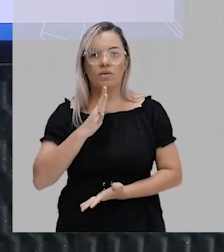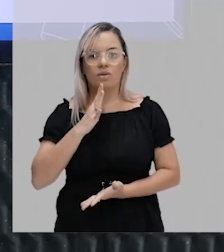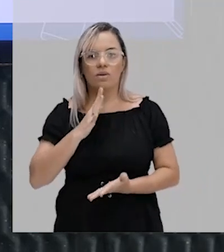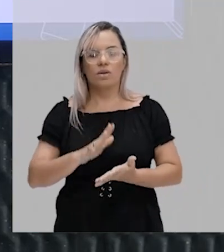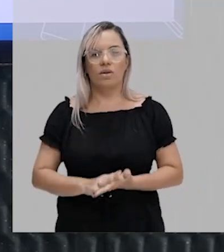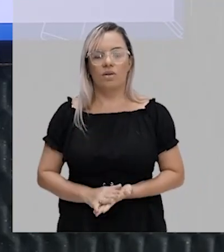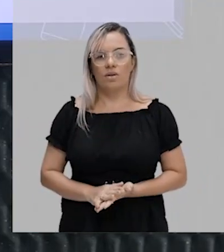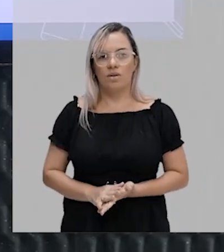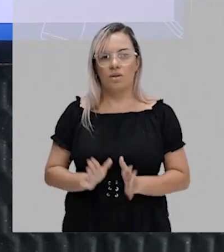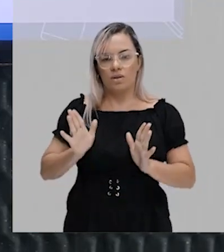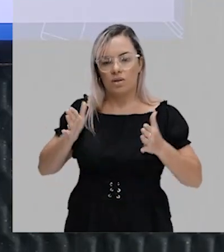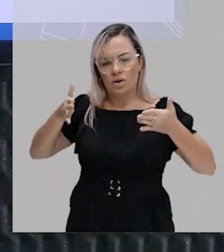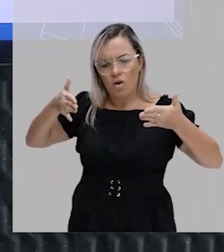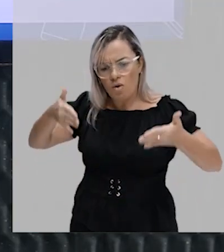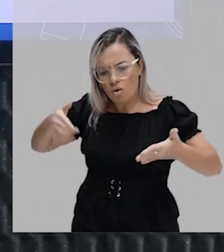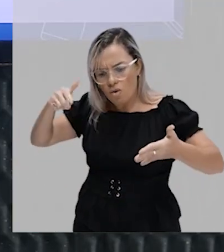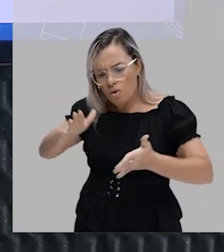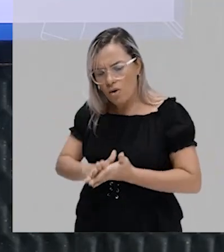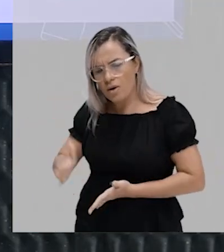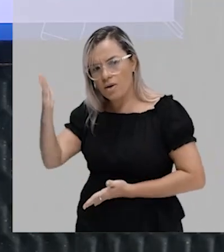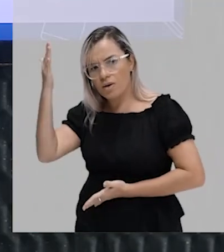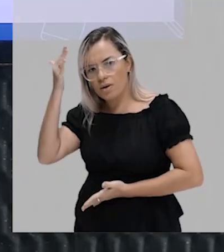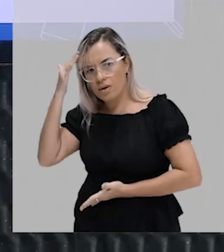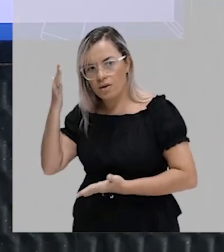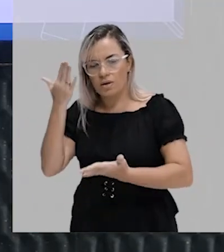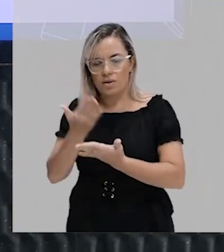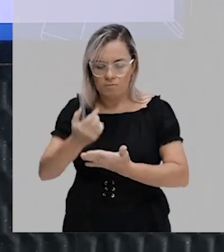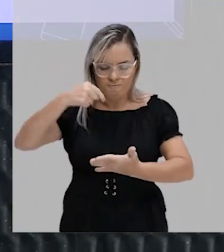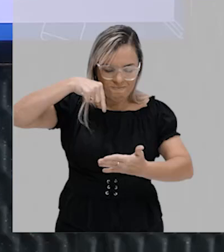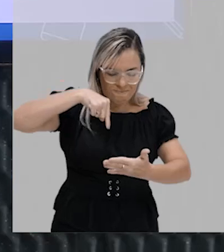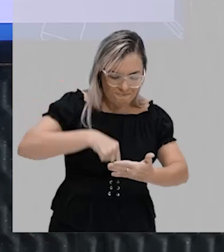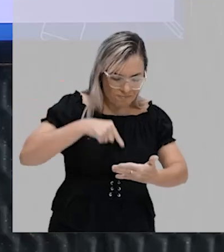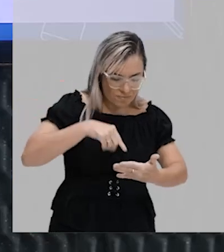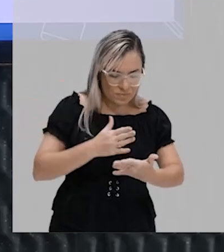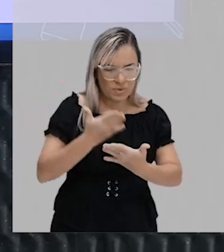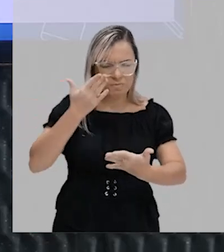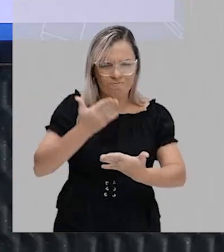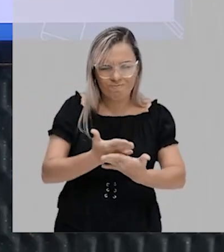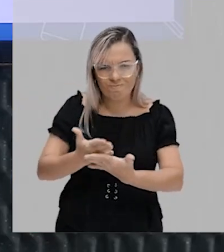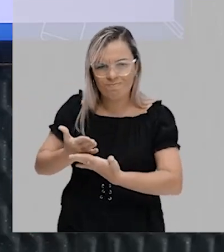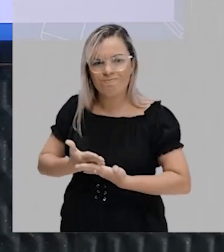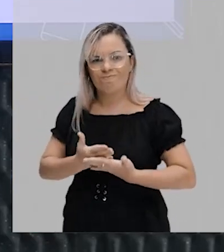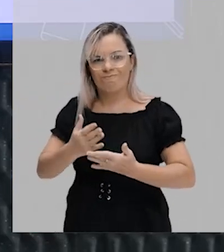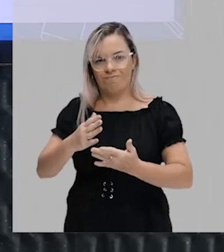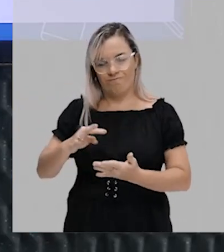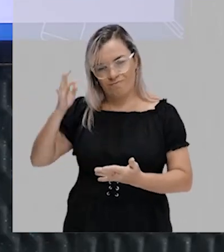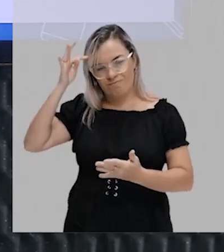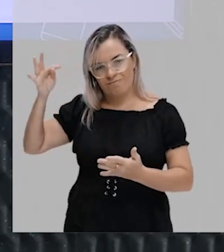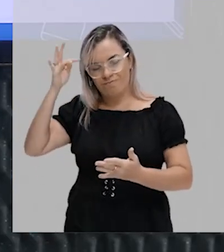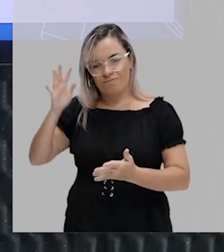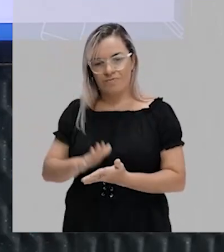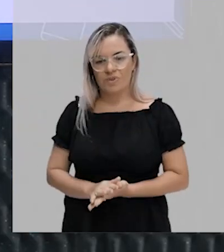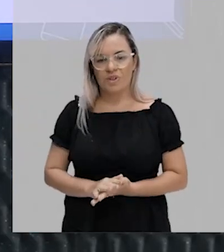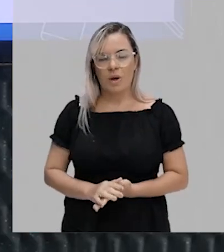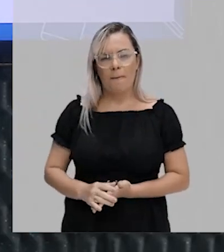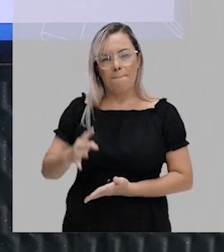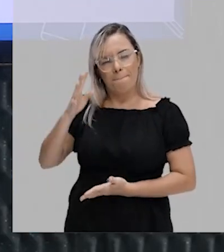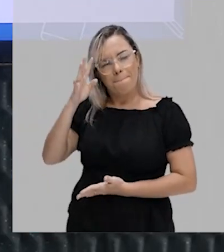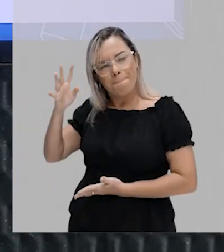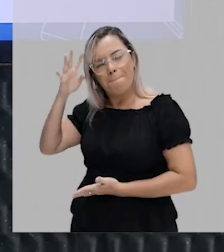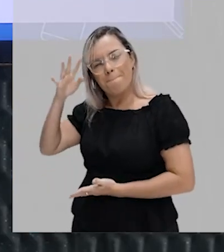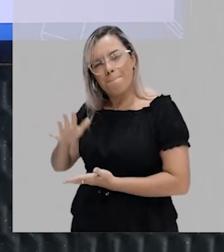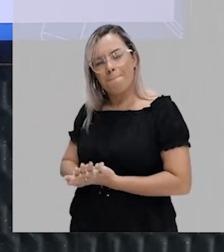gente vai se dedicar a compreender, a estudar um pouco mais aprofundadamente sobre as teorias desse grande pensador francês. E para ficar